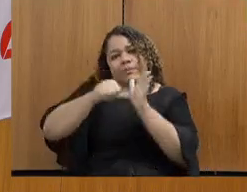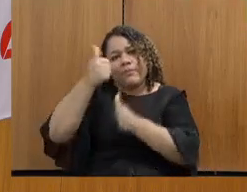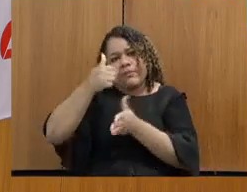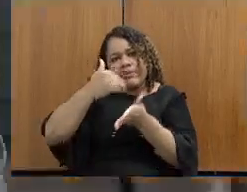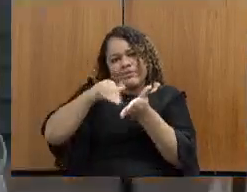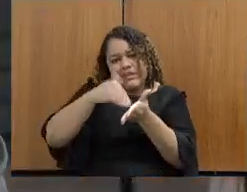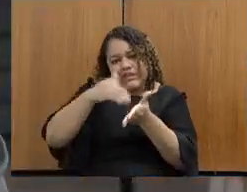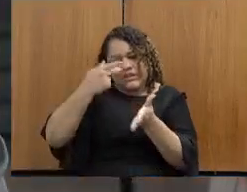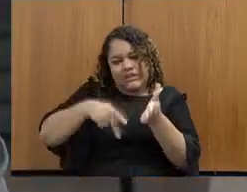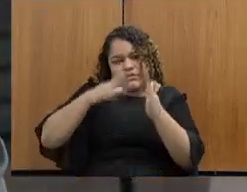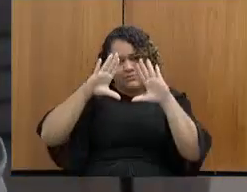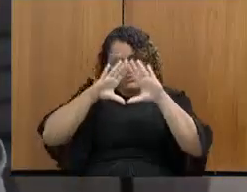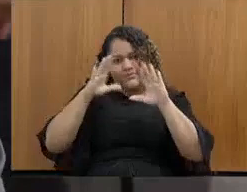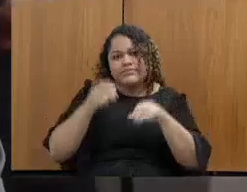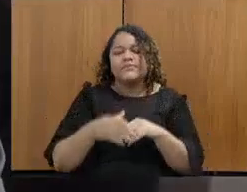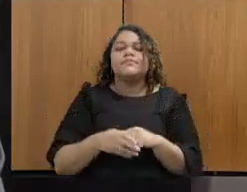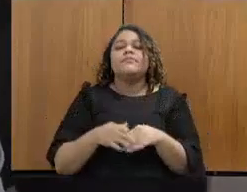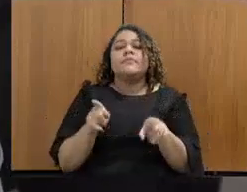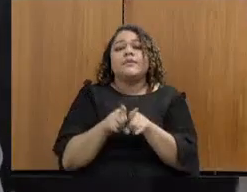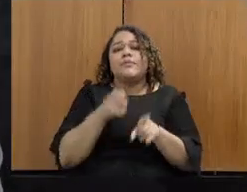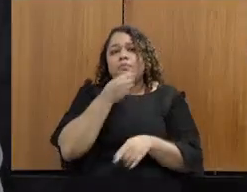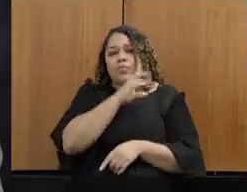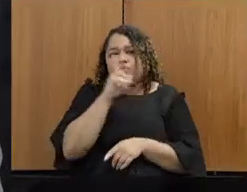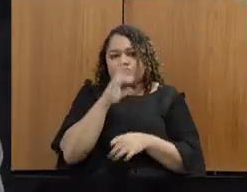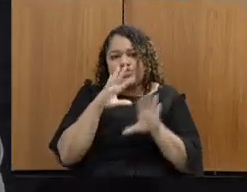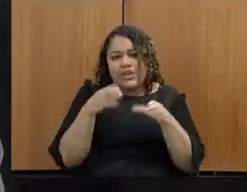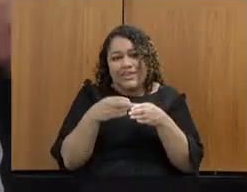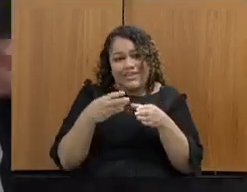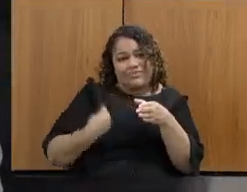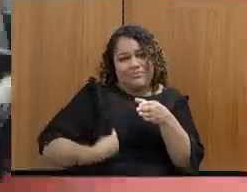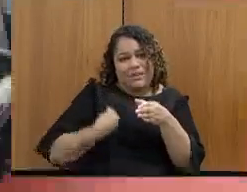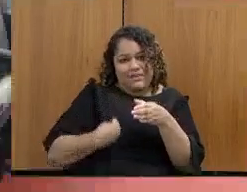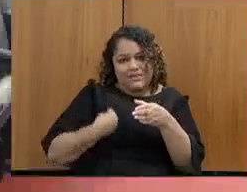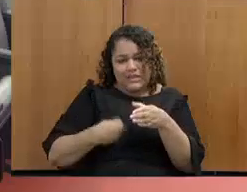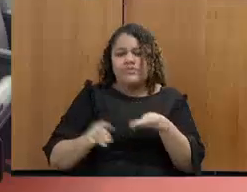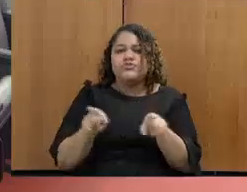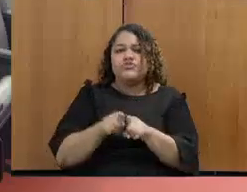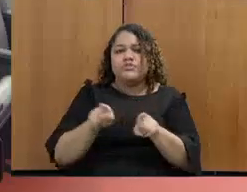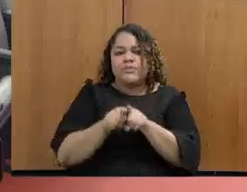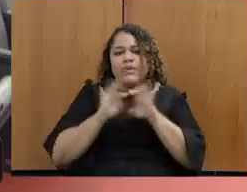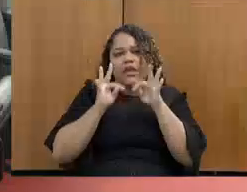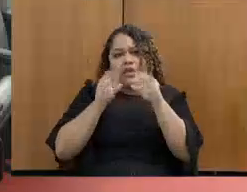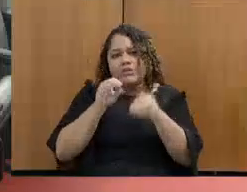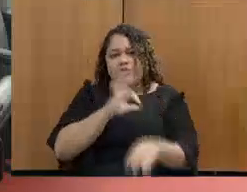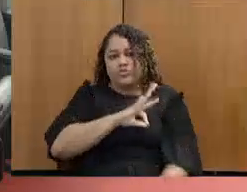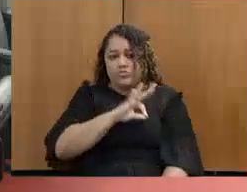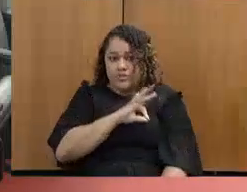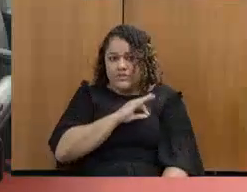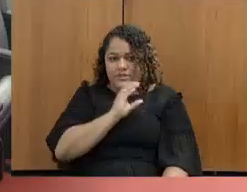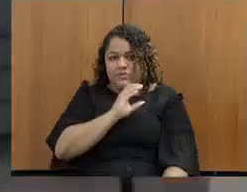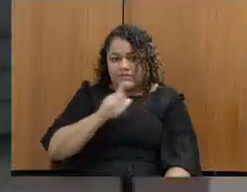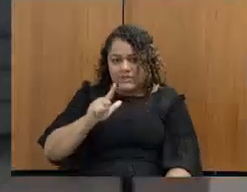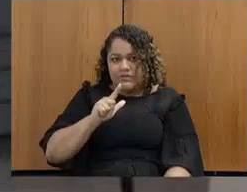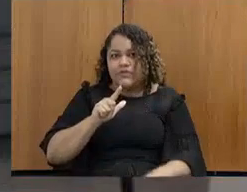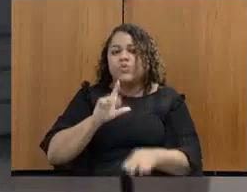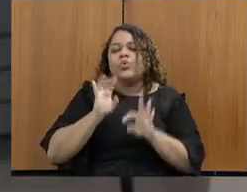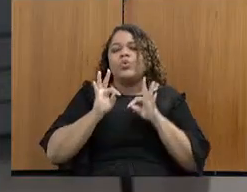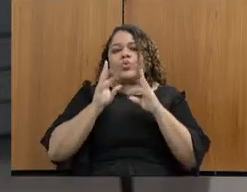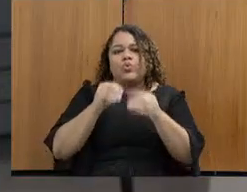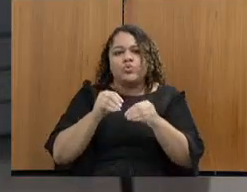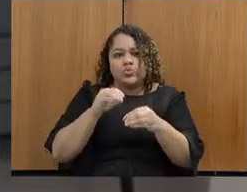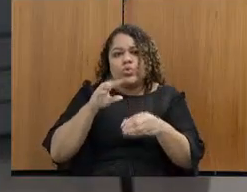dia a nossa equipe que está aqui presente né bom dia a todos os policiais civis representantes das entidades de classe